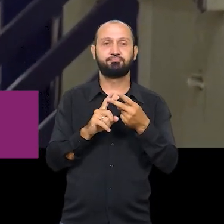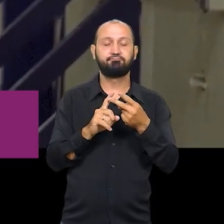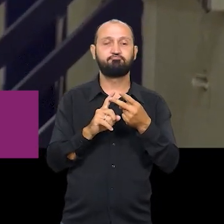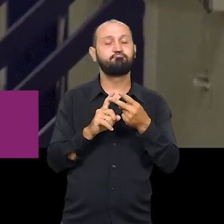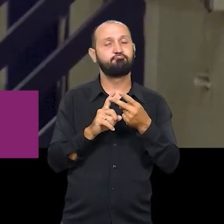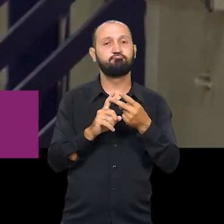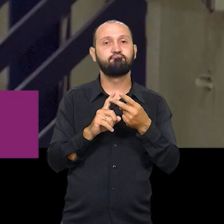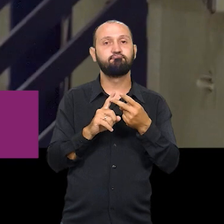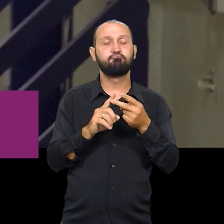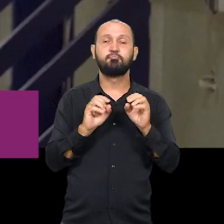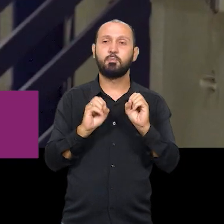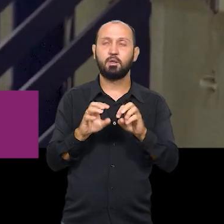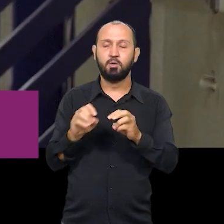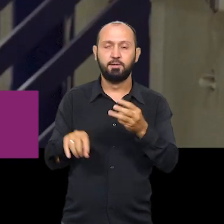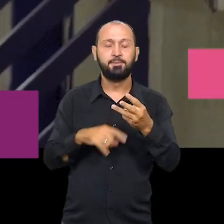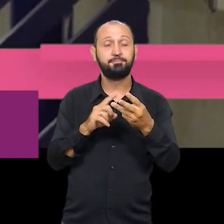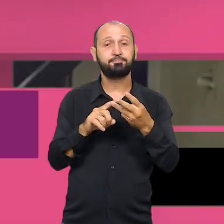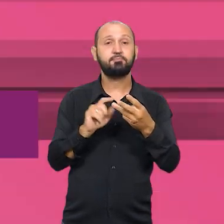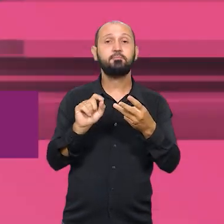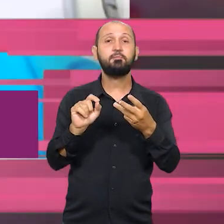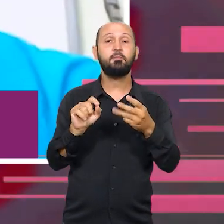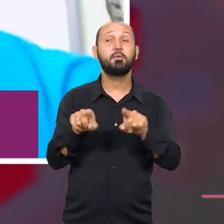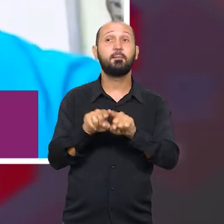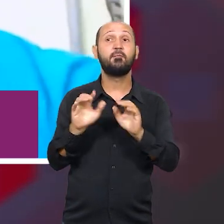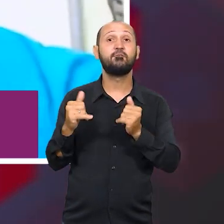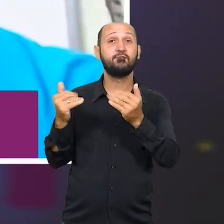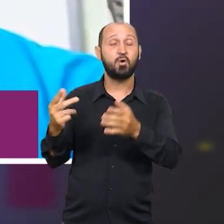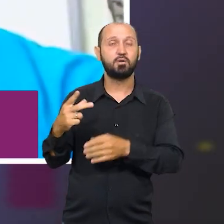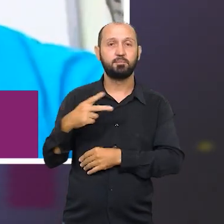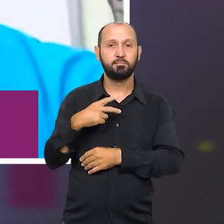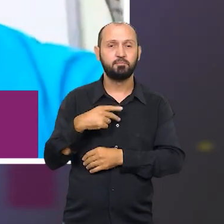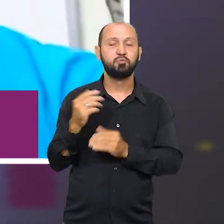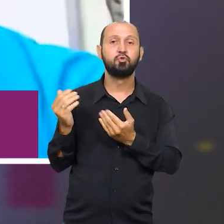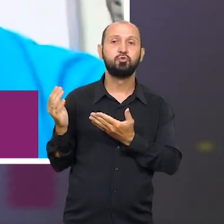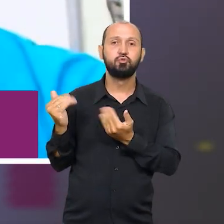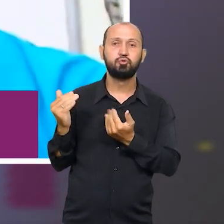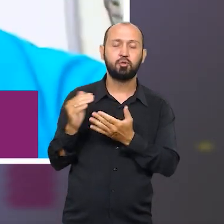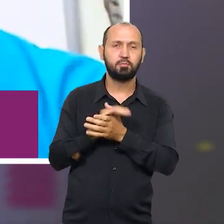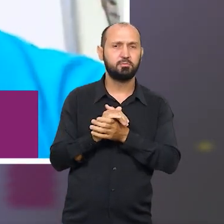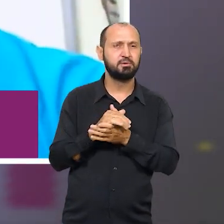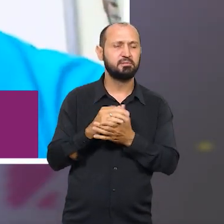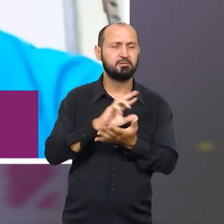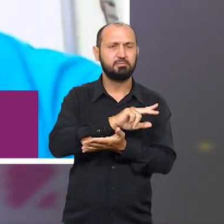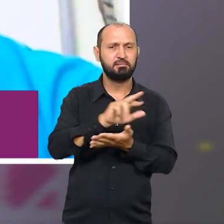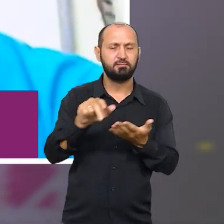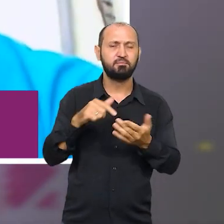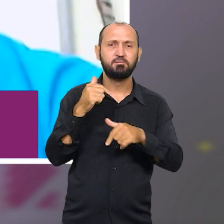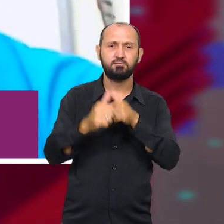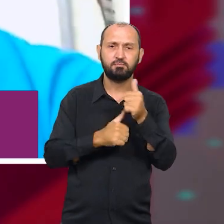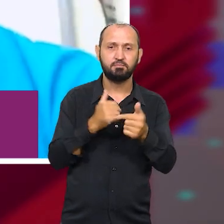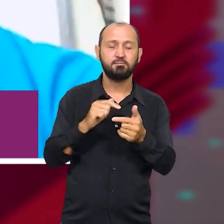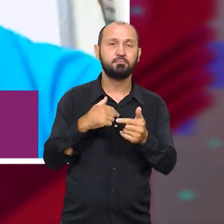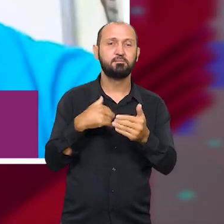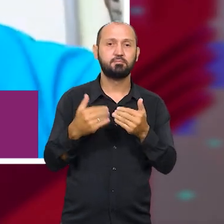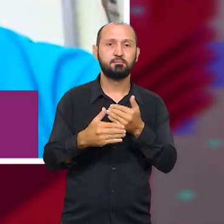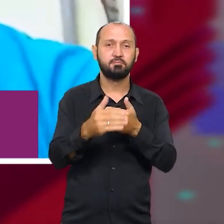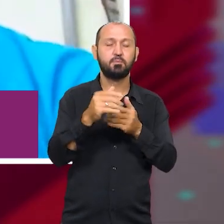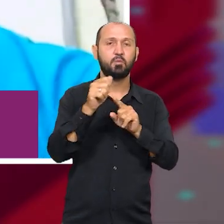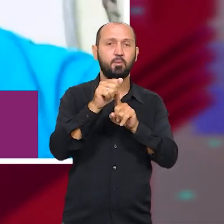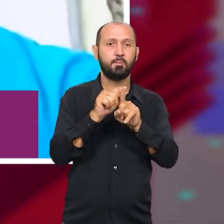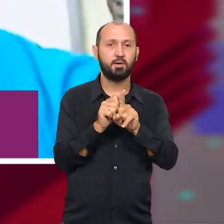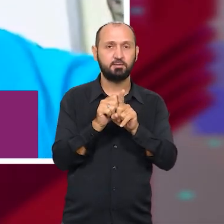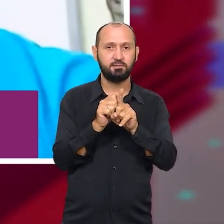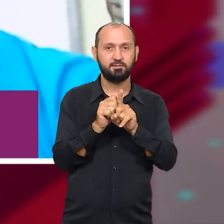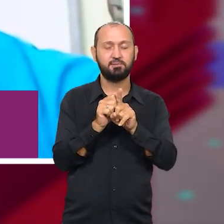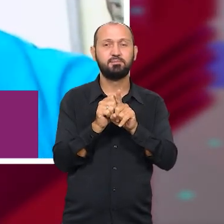da educação, mas também como da iniciativa privada. Shoppings, nós tivemos várias ações, estamos tendo ao longo do mês